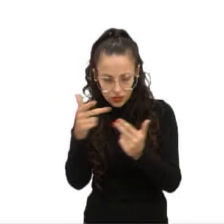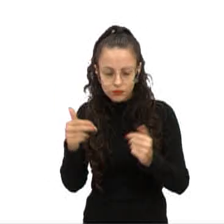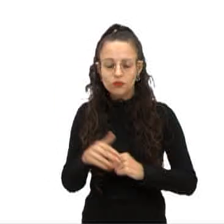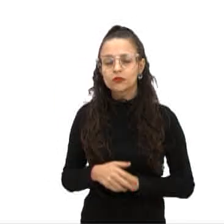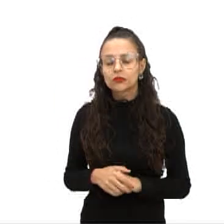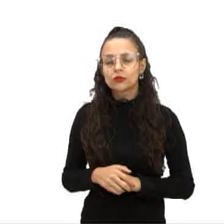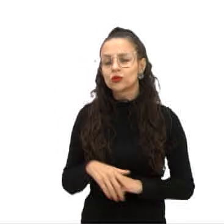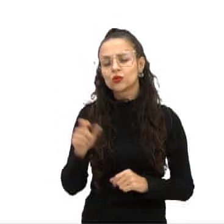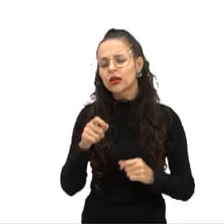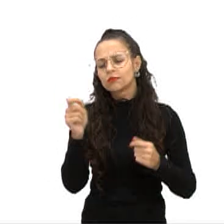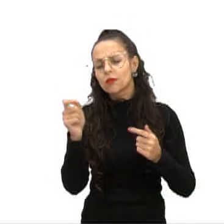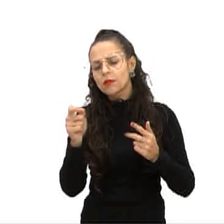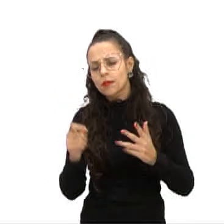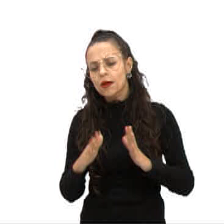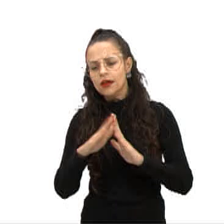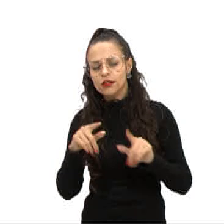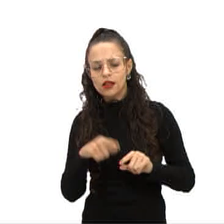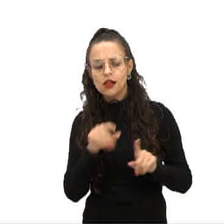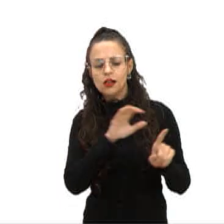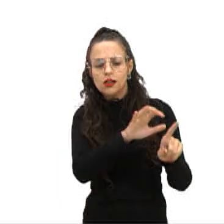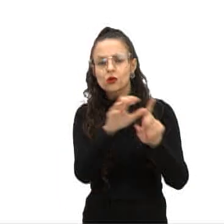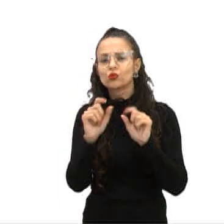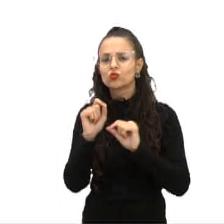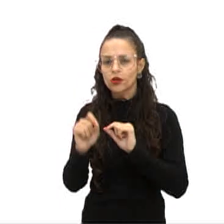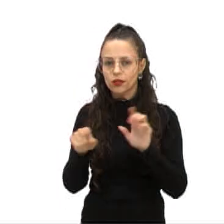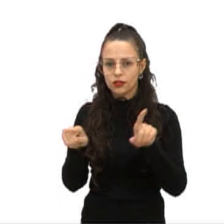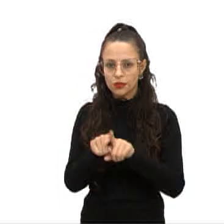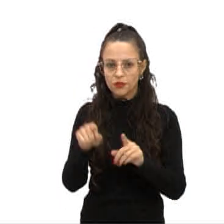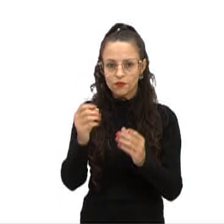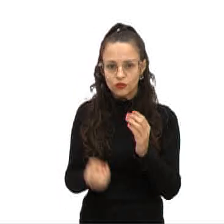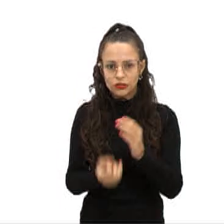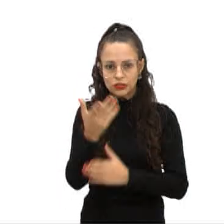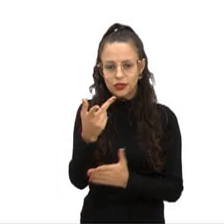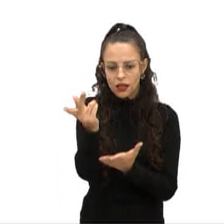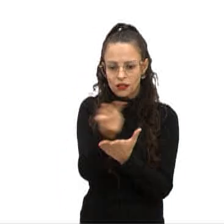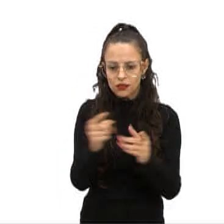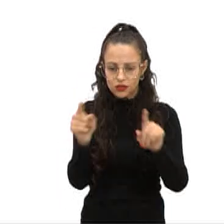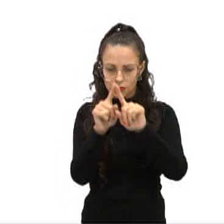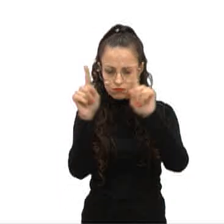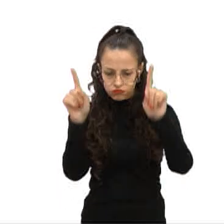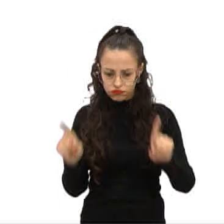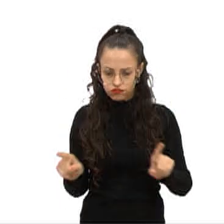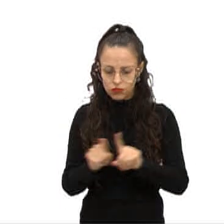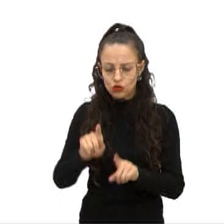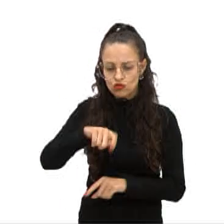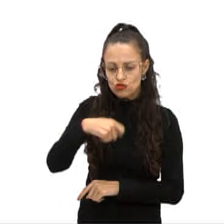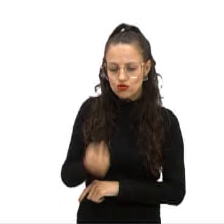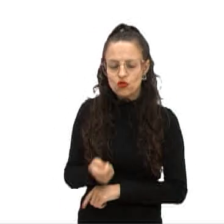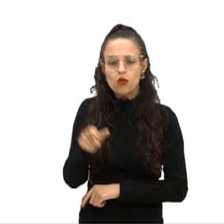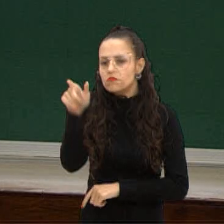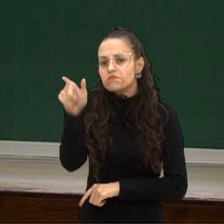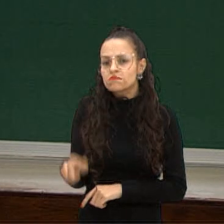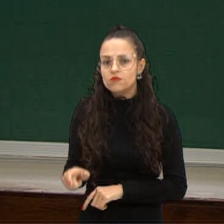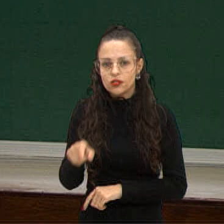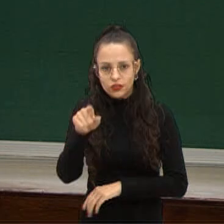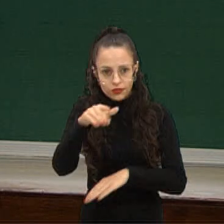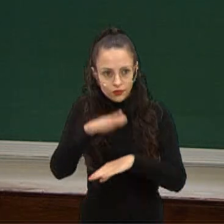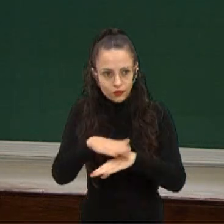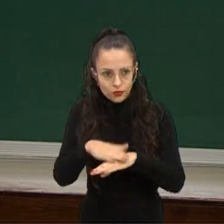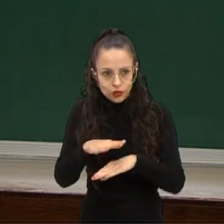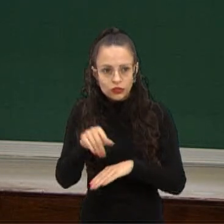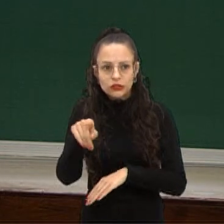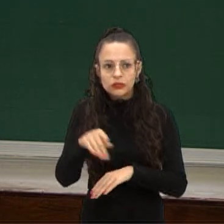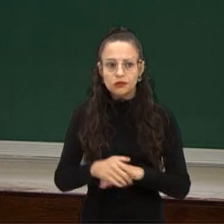Que fatores a igreja usava em seu favor, em seguida cria uma iluminura para contar a história de um ser polêmico. Cria um ser